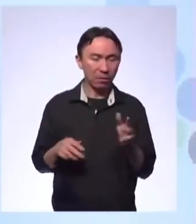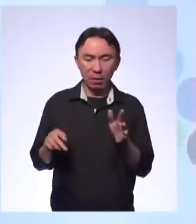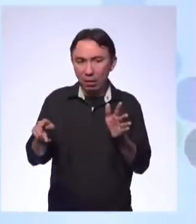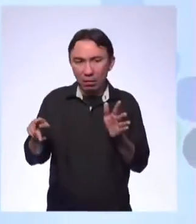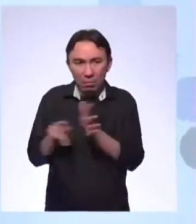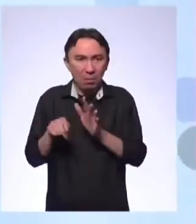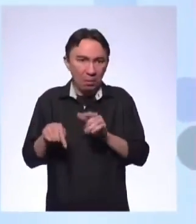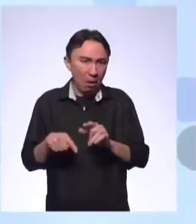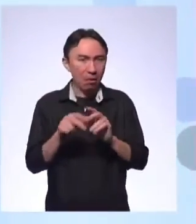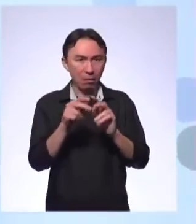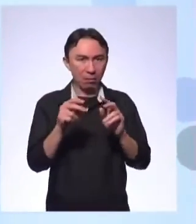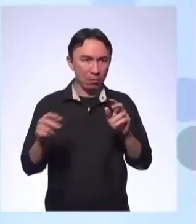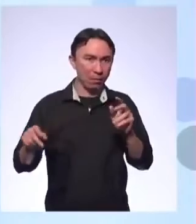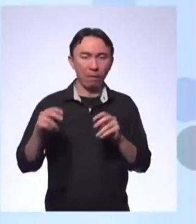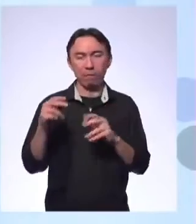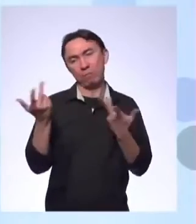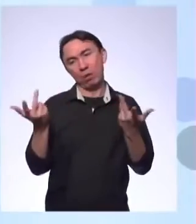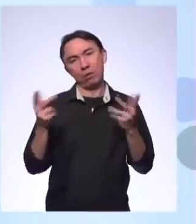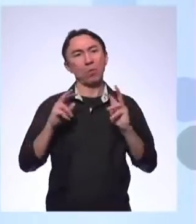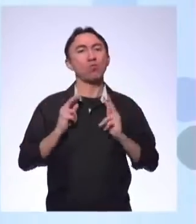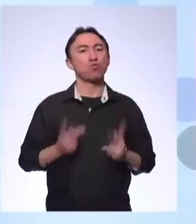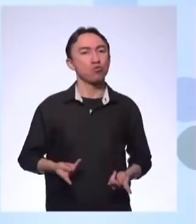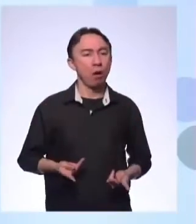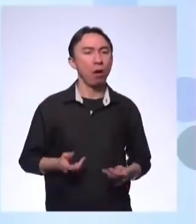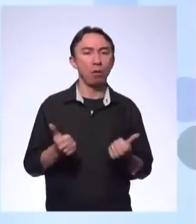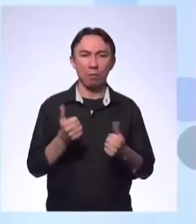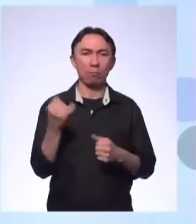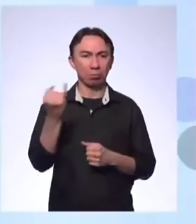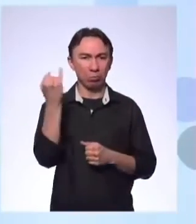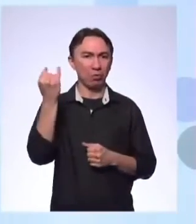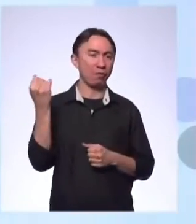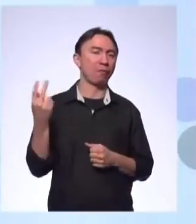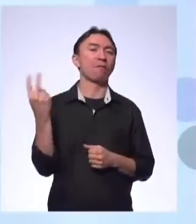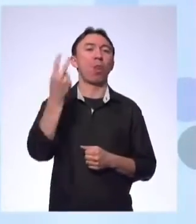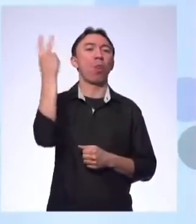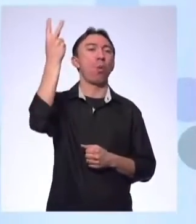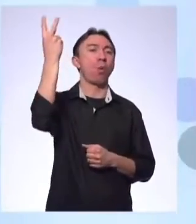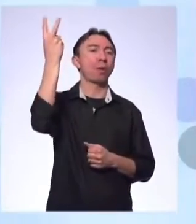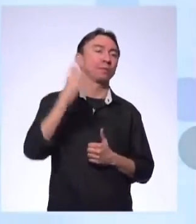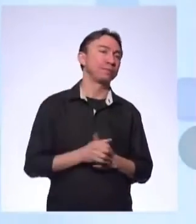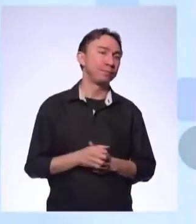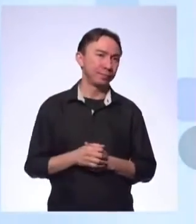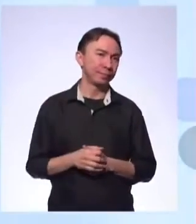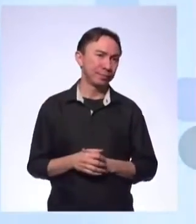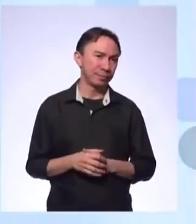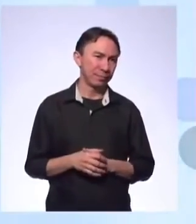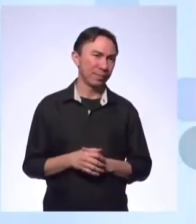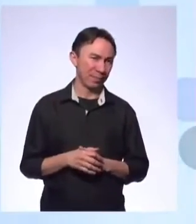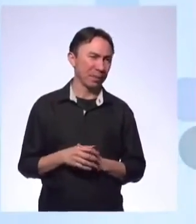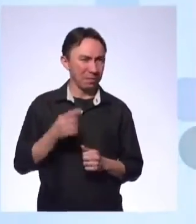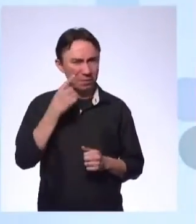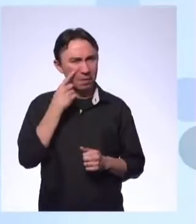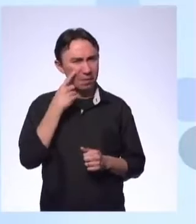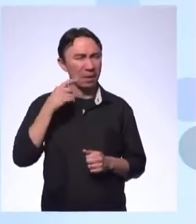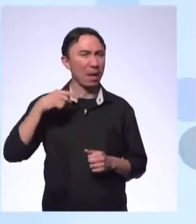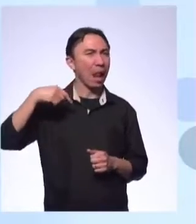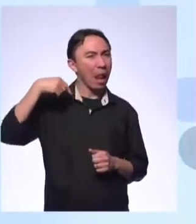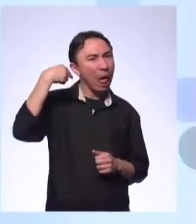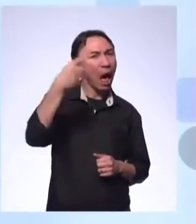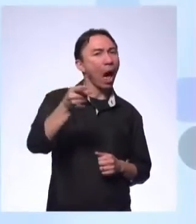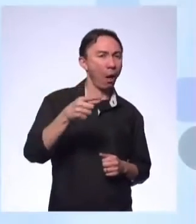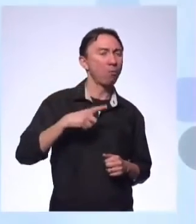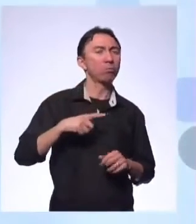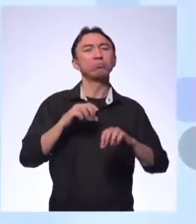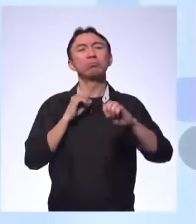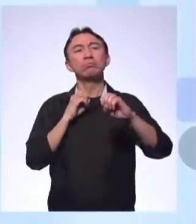humanidade ela está dentro desse argumento de princípio também muito legal fazer isso E aí rapidamente Eu acho que eu vou colocar isso no próximo